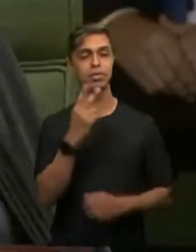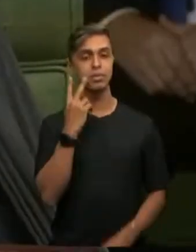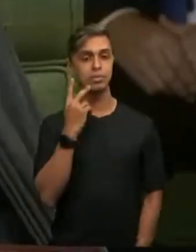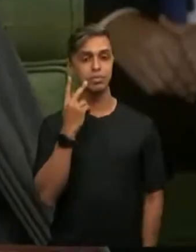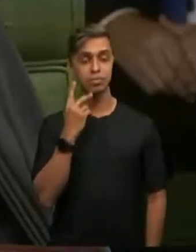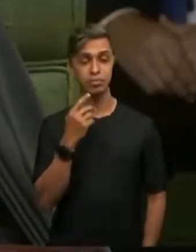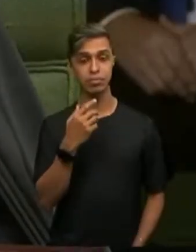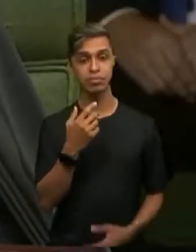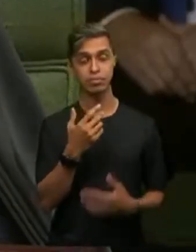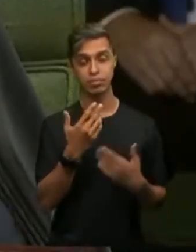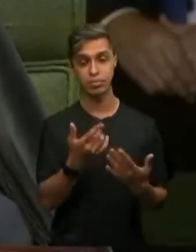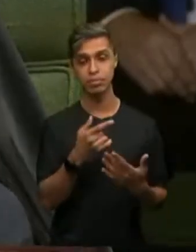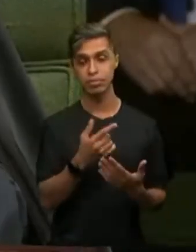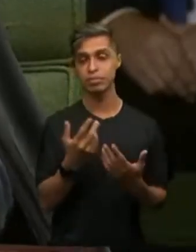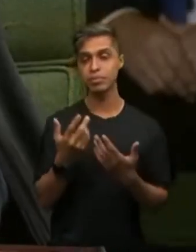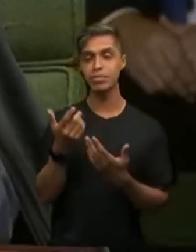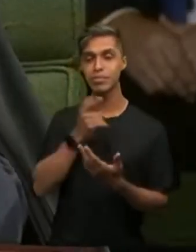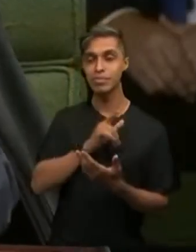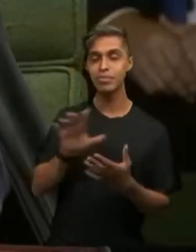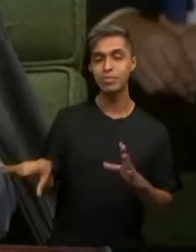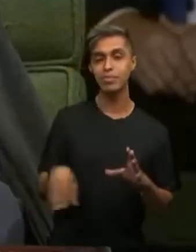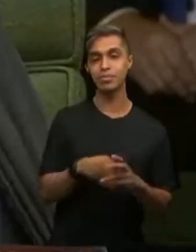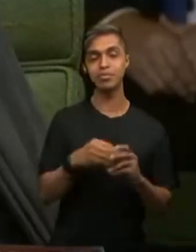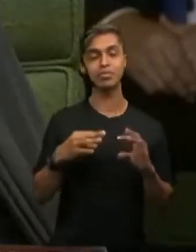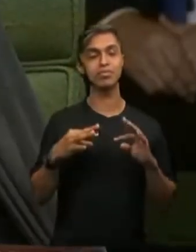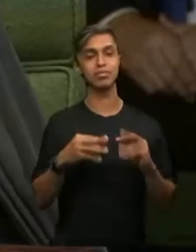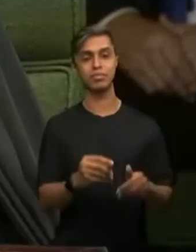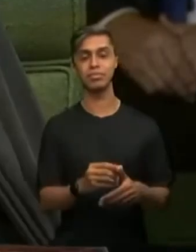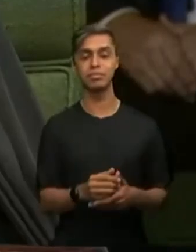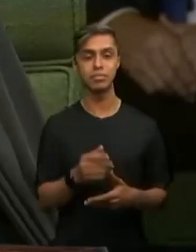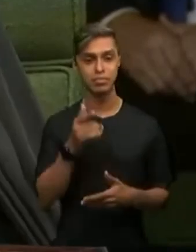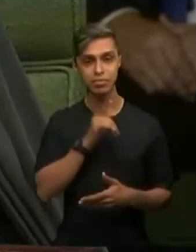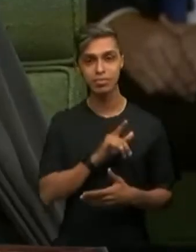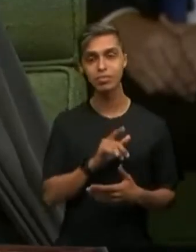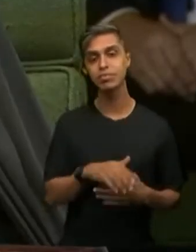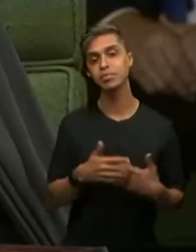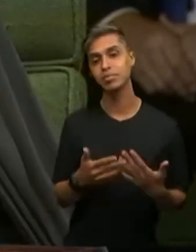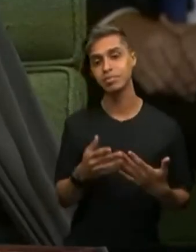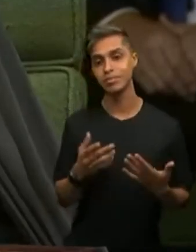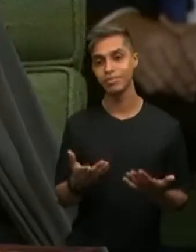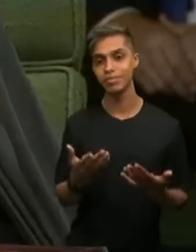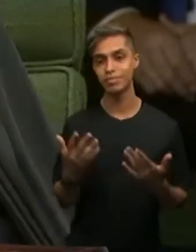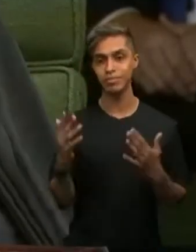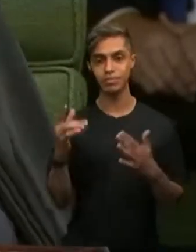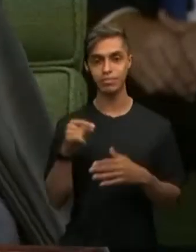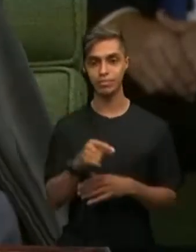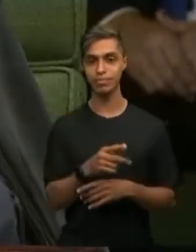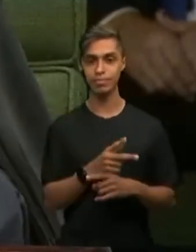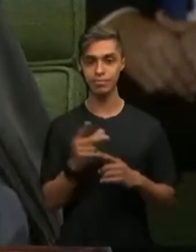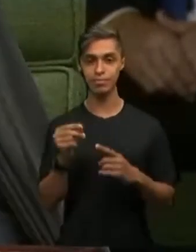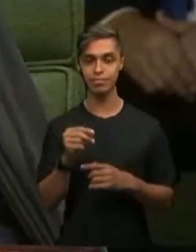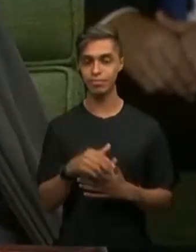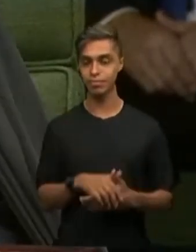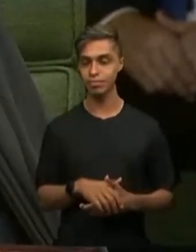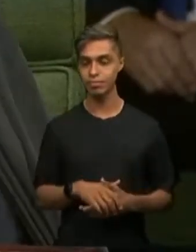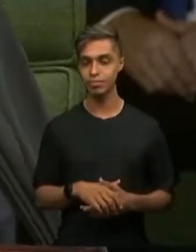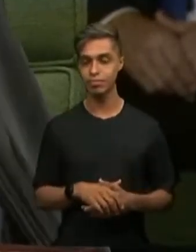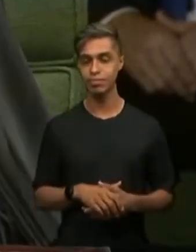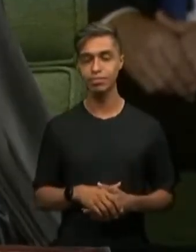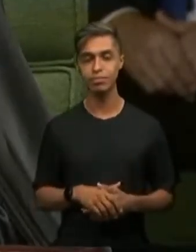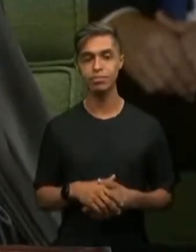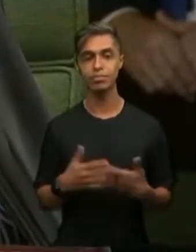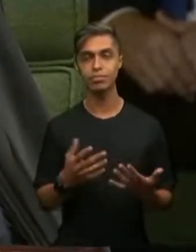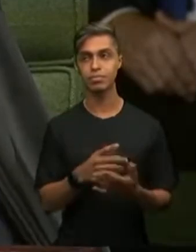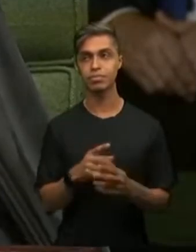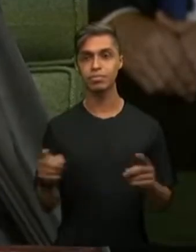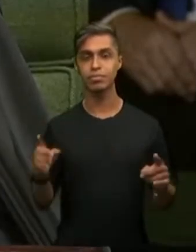ele teria aderido todos eles unanimemente a esse candidato e portanto decidiram